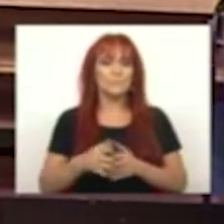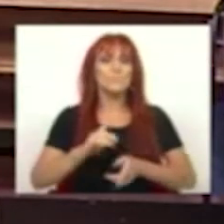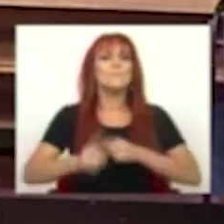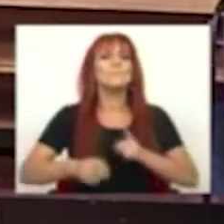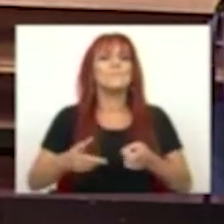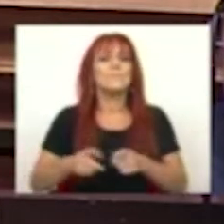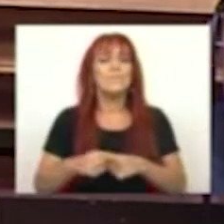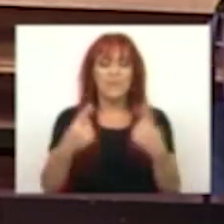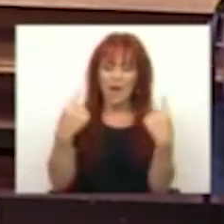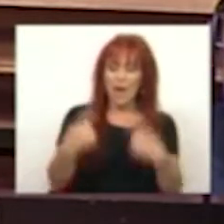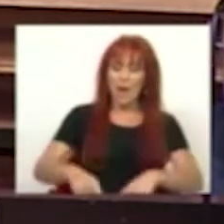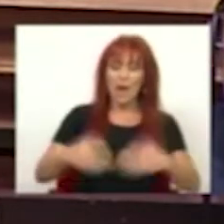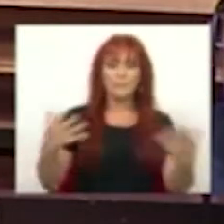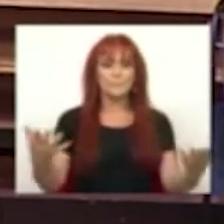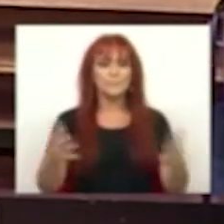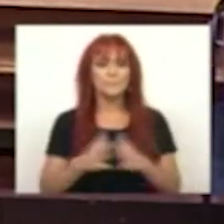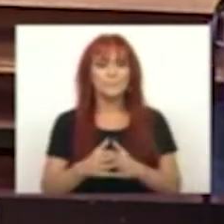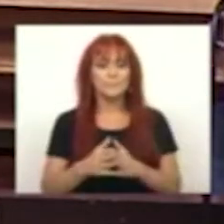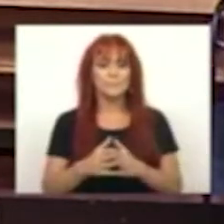fosse a existência de